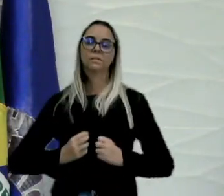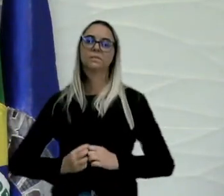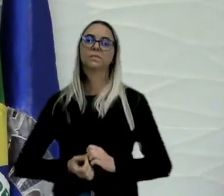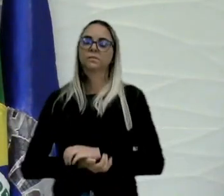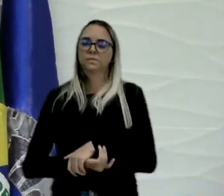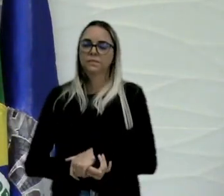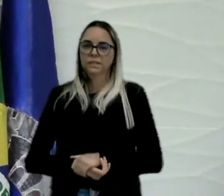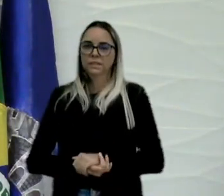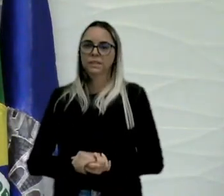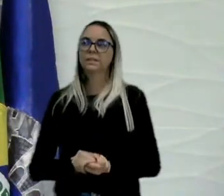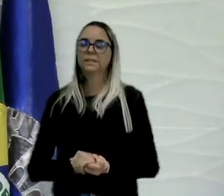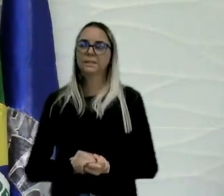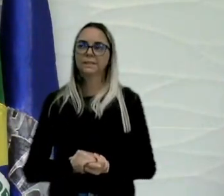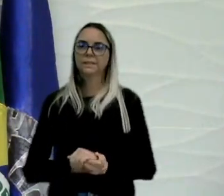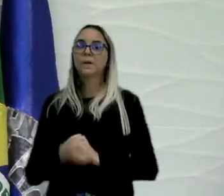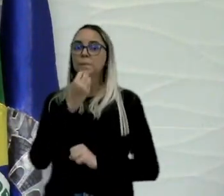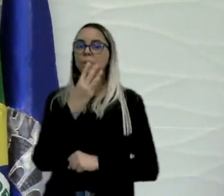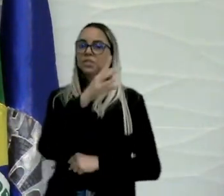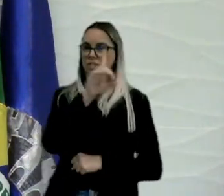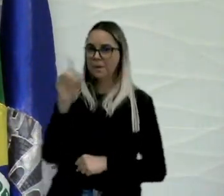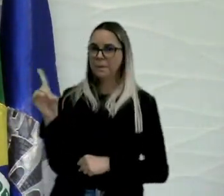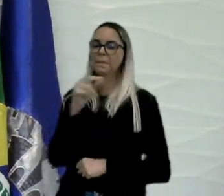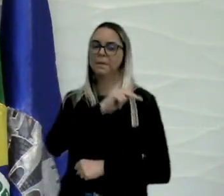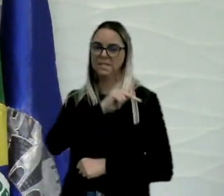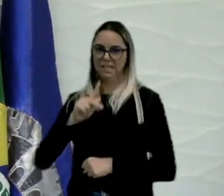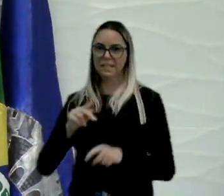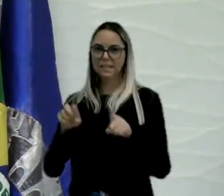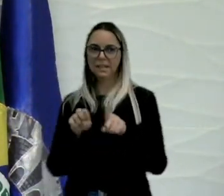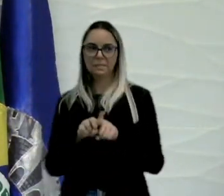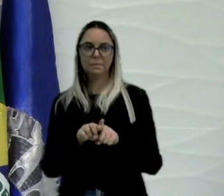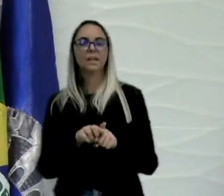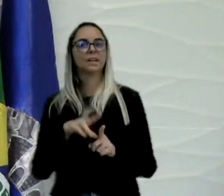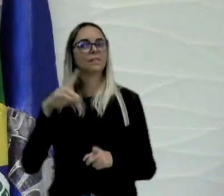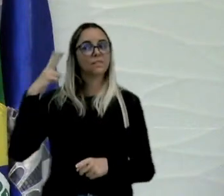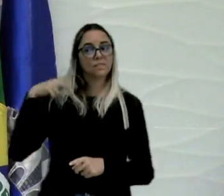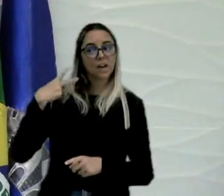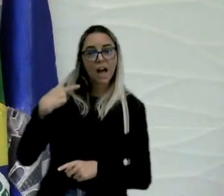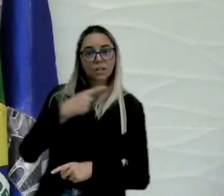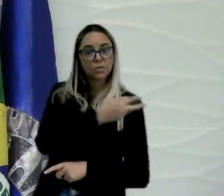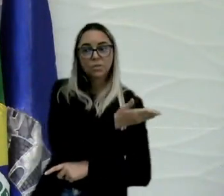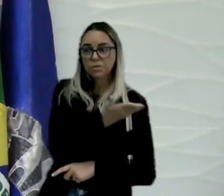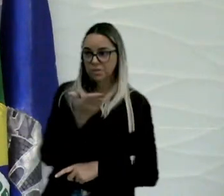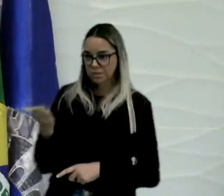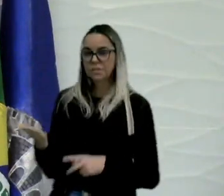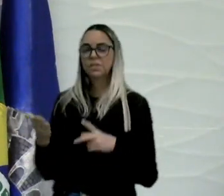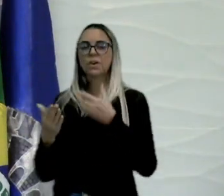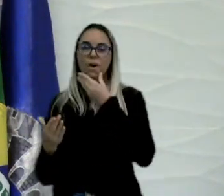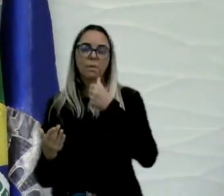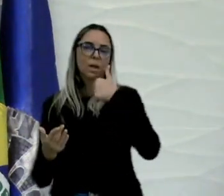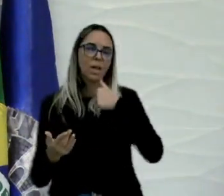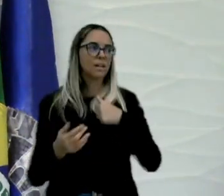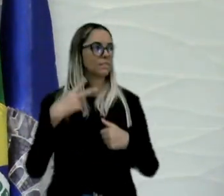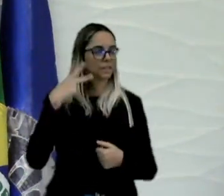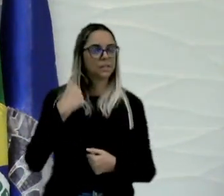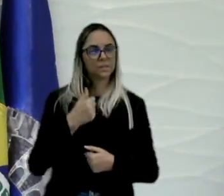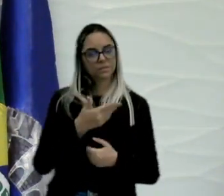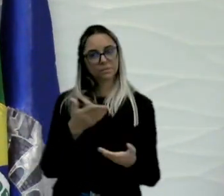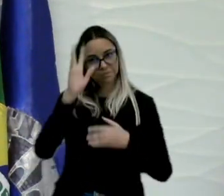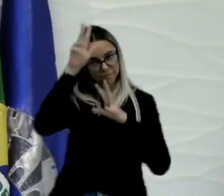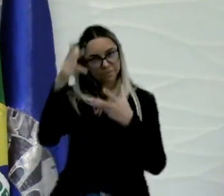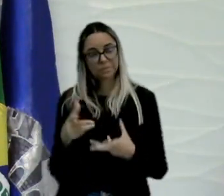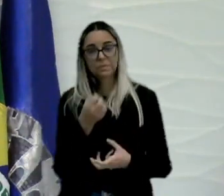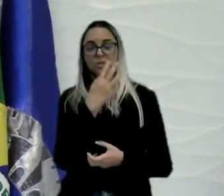Bom dia senhor presidente senhores vereadores senhoras vereadoras quero estender os